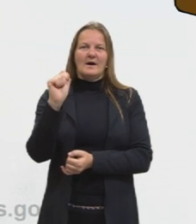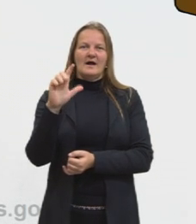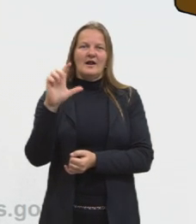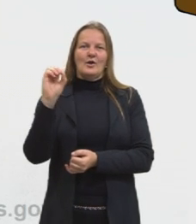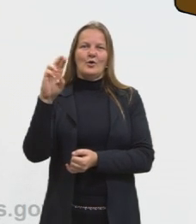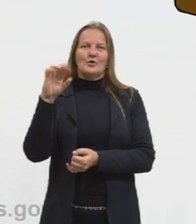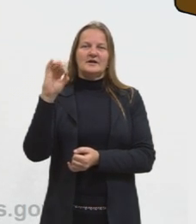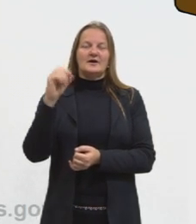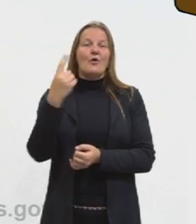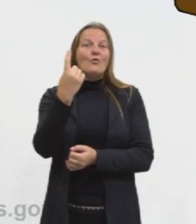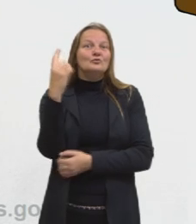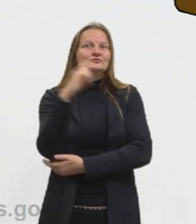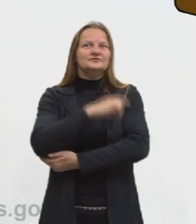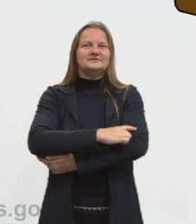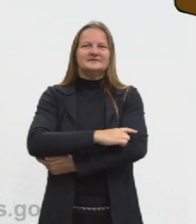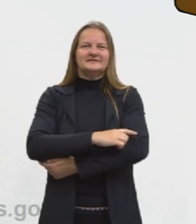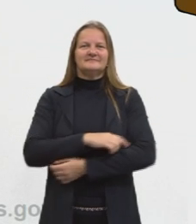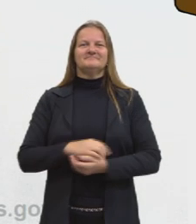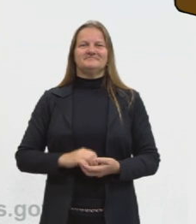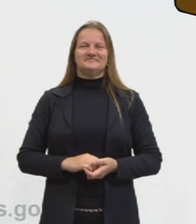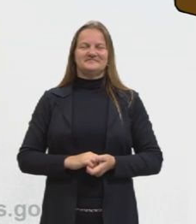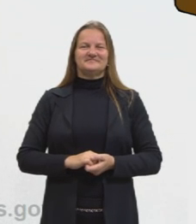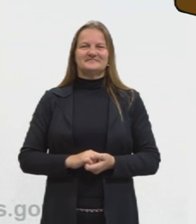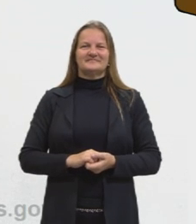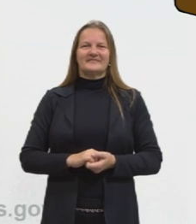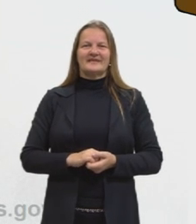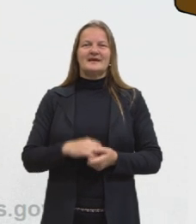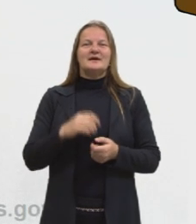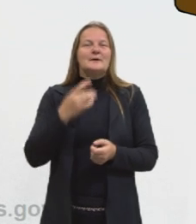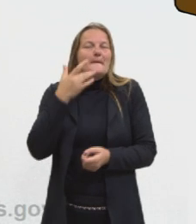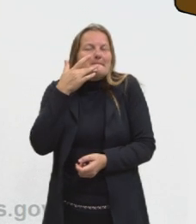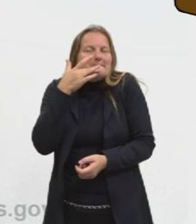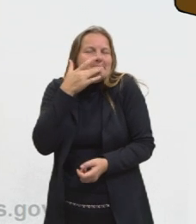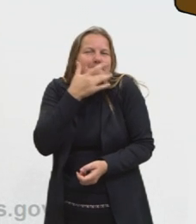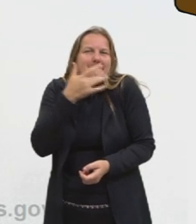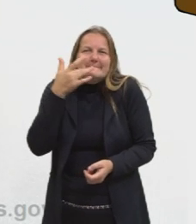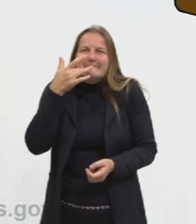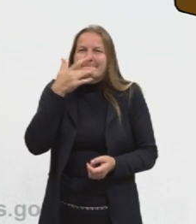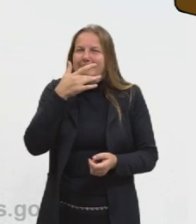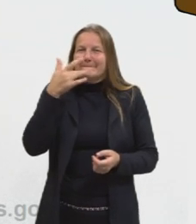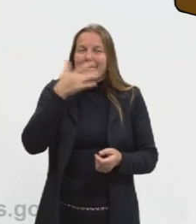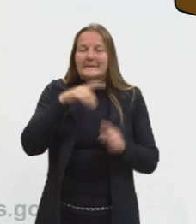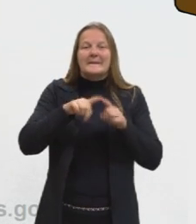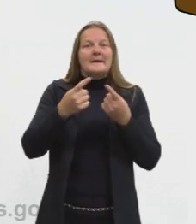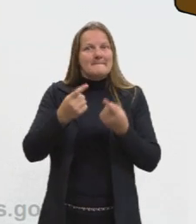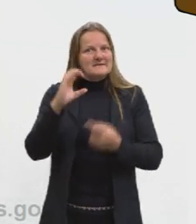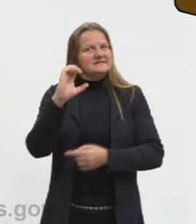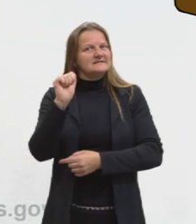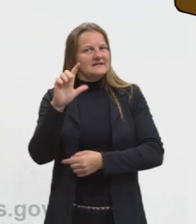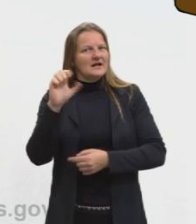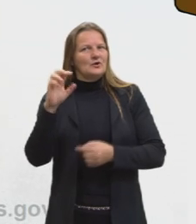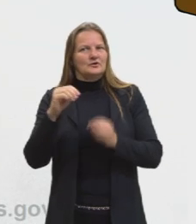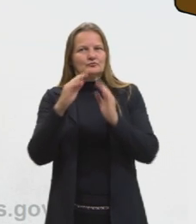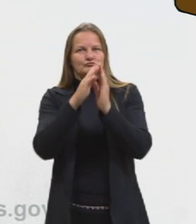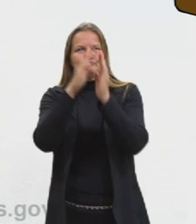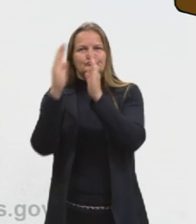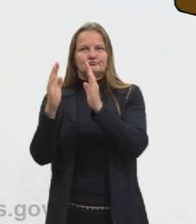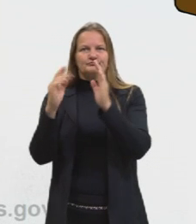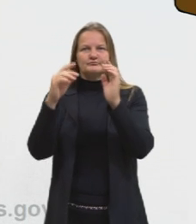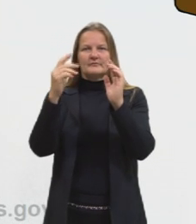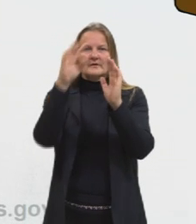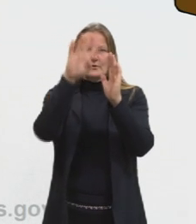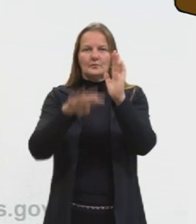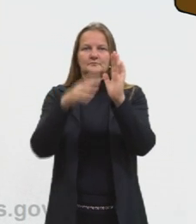consumir durante o dia né então Apesar dele ser muito gostoso ele tem que as calorias é aqui do lado a gente tem